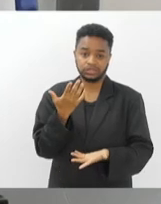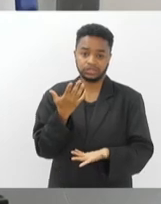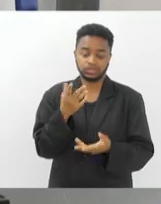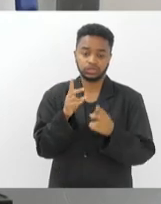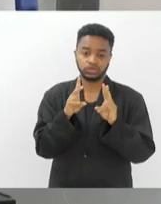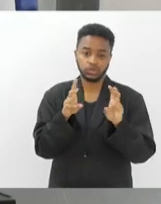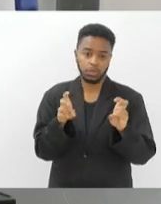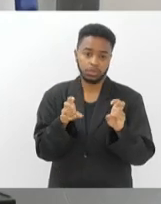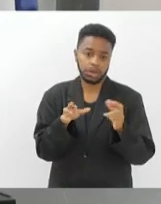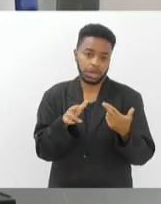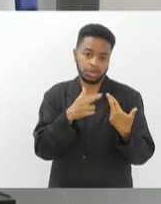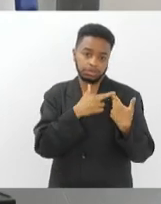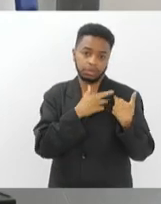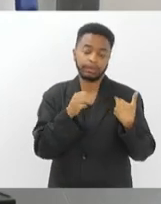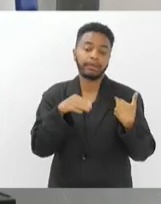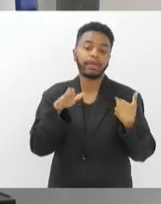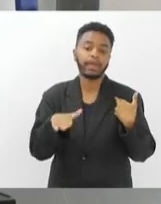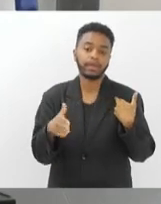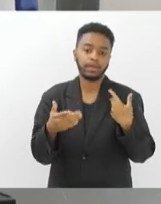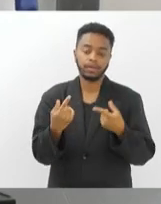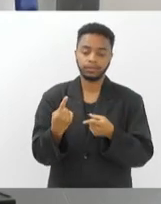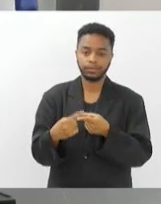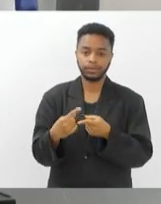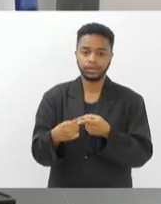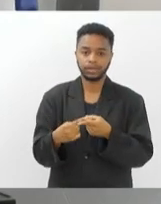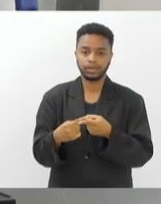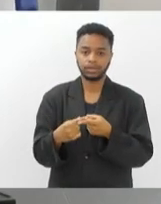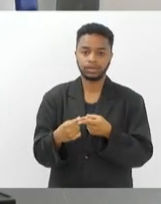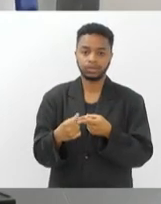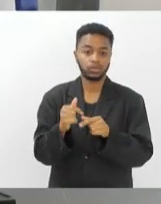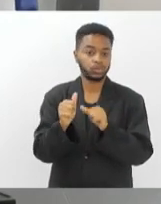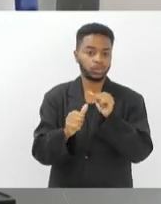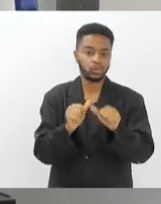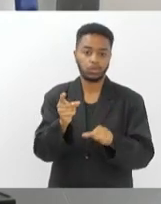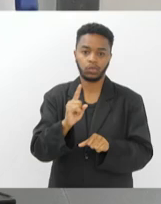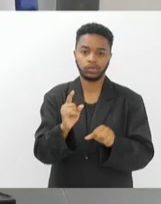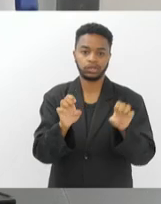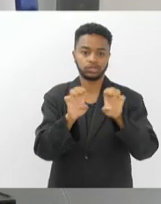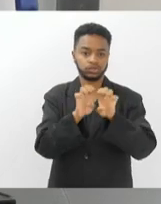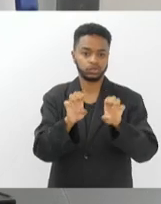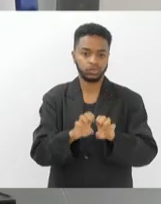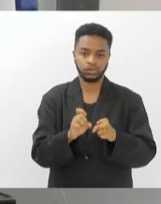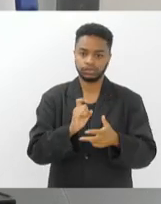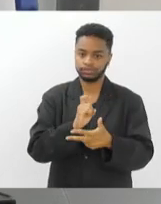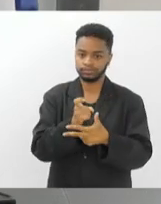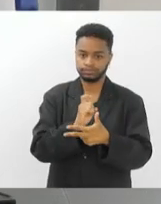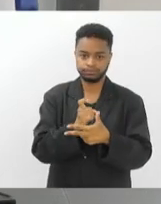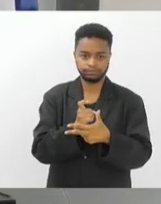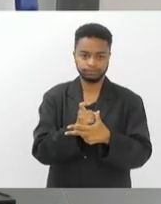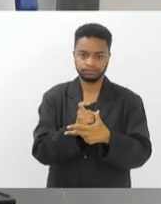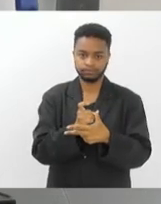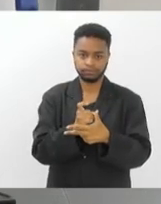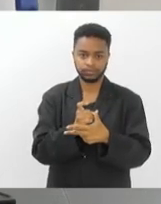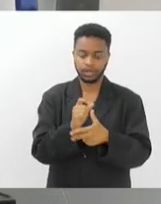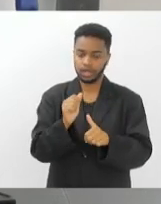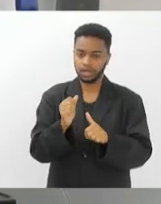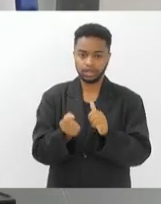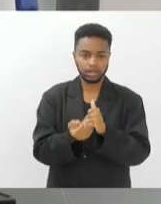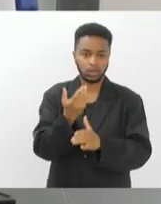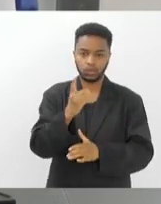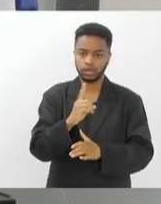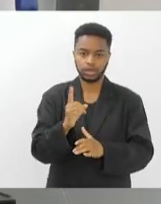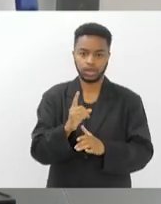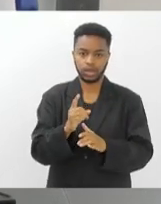de competência originária, porque ele não altera a estrutura do Poder Executivo, ele não cria cargos